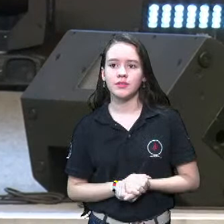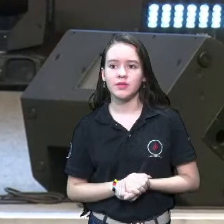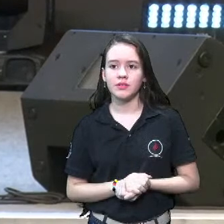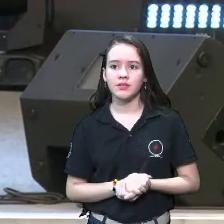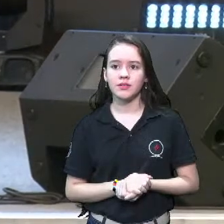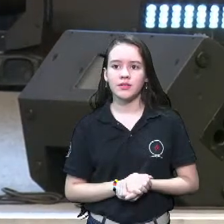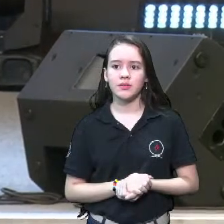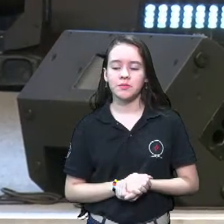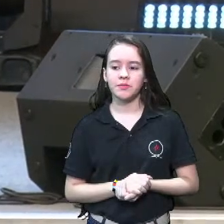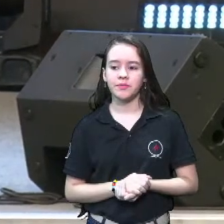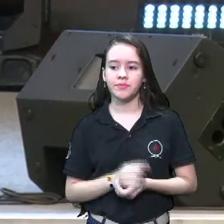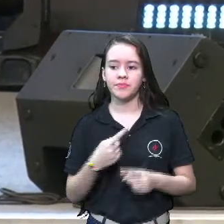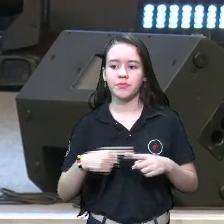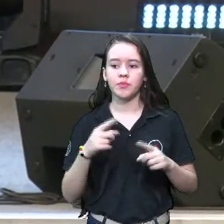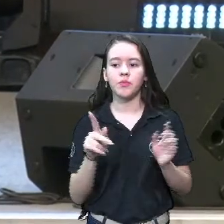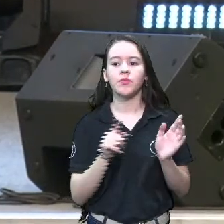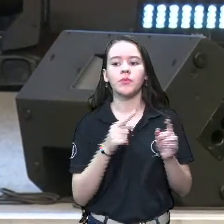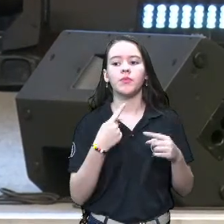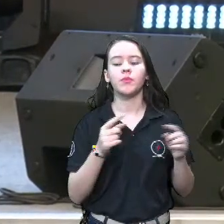por quê.